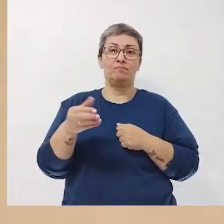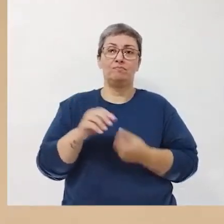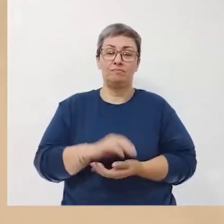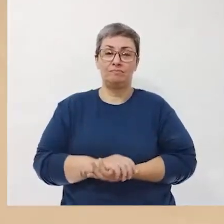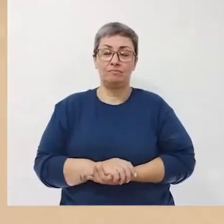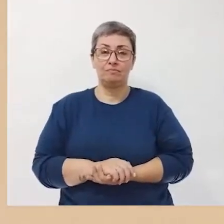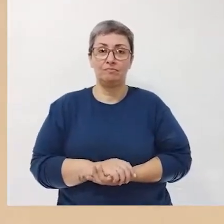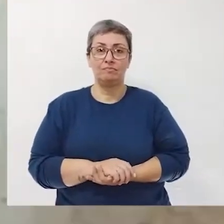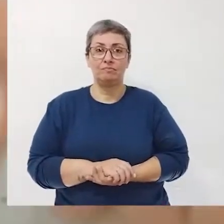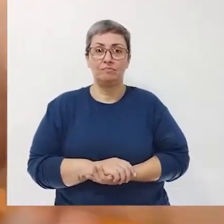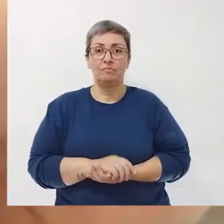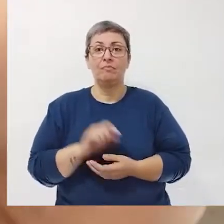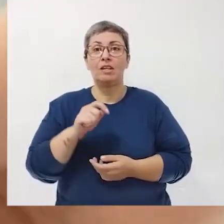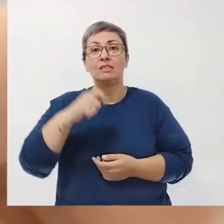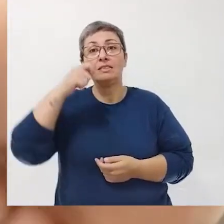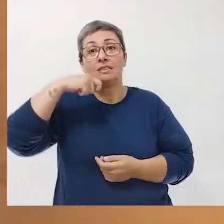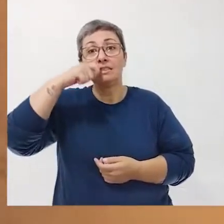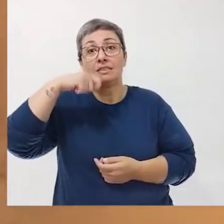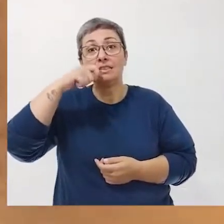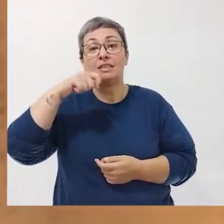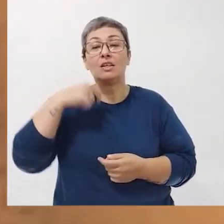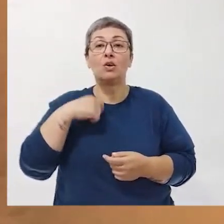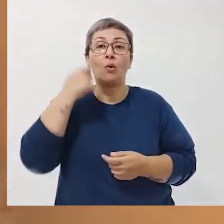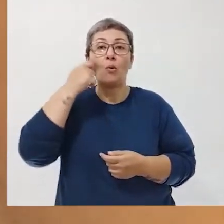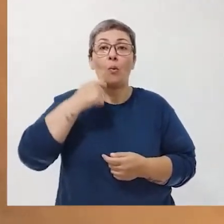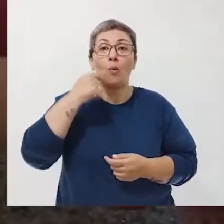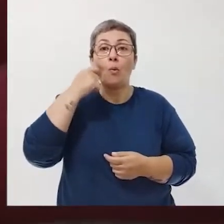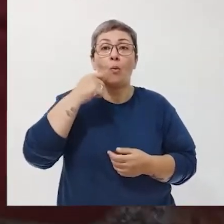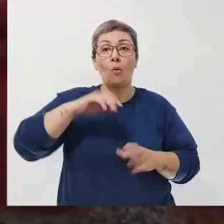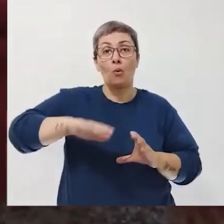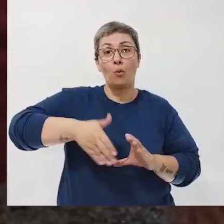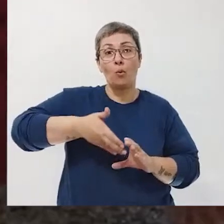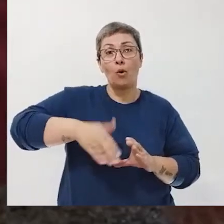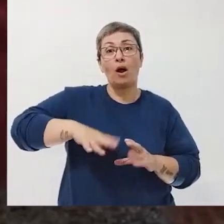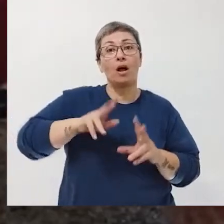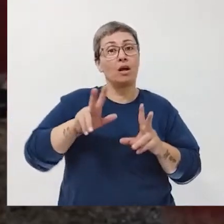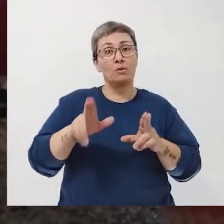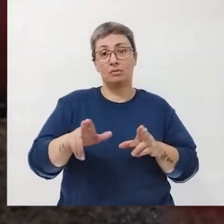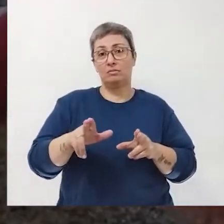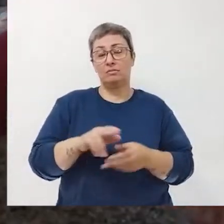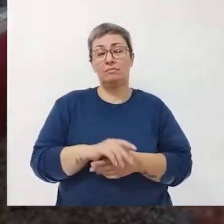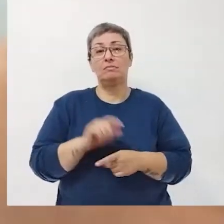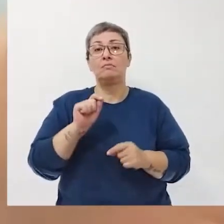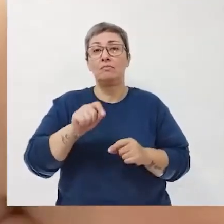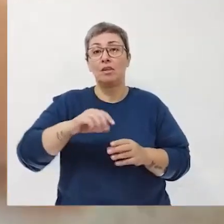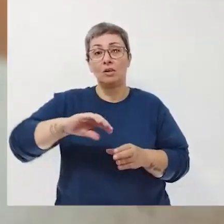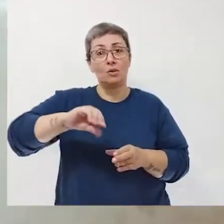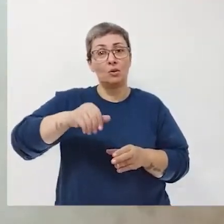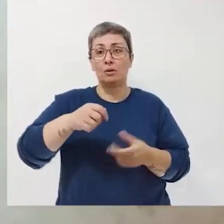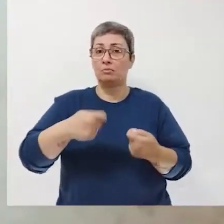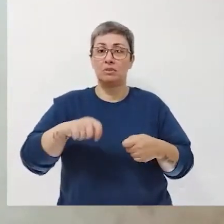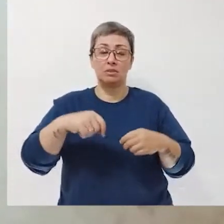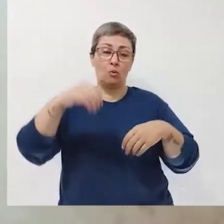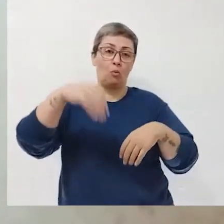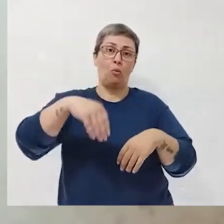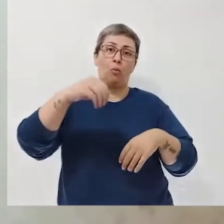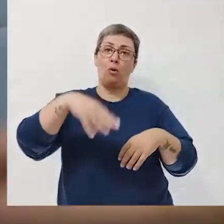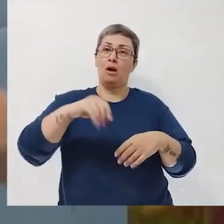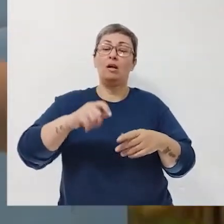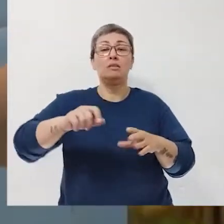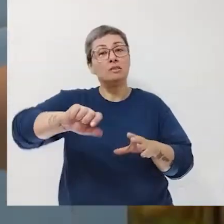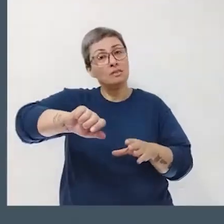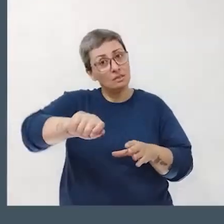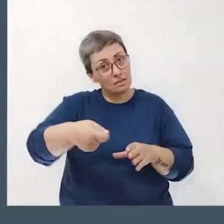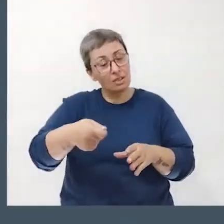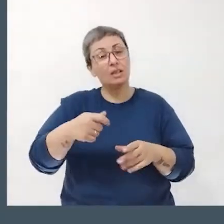chuveiro. Escovar os dentes, barbear-se, lavar a louça é a mesma coisa. A torneira não precisa estar aberta.